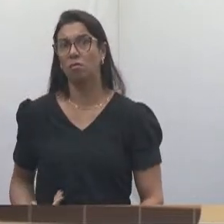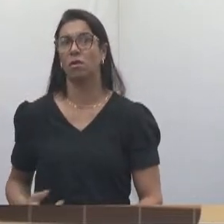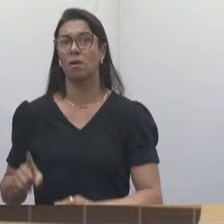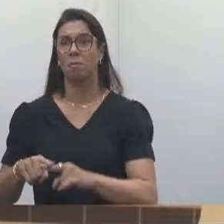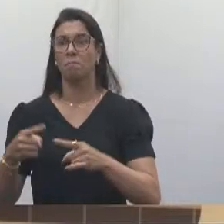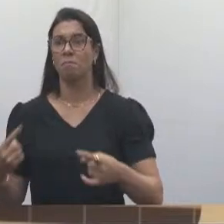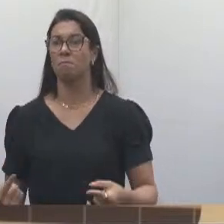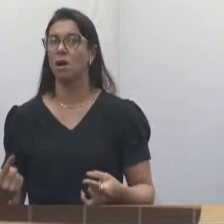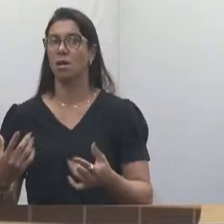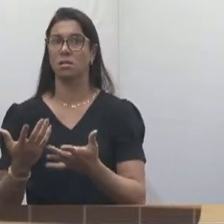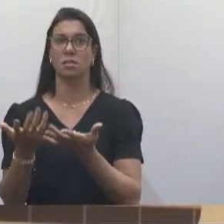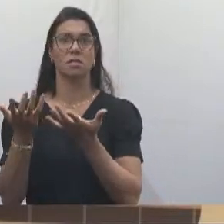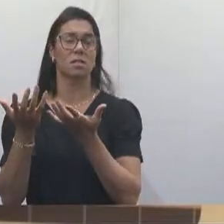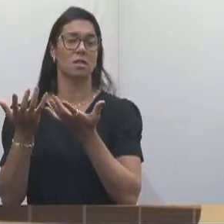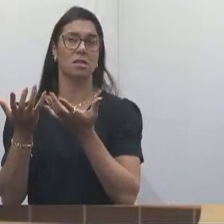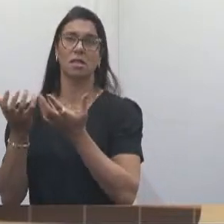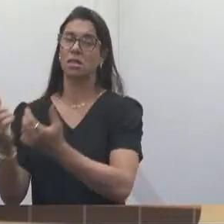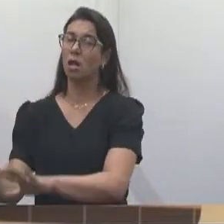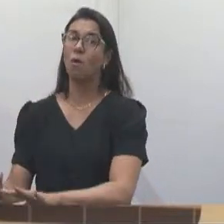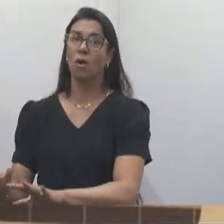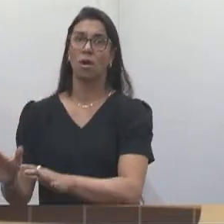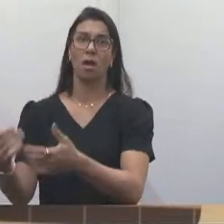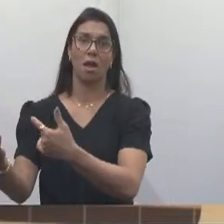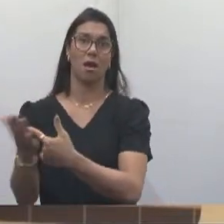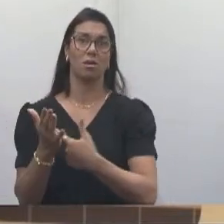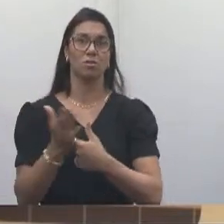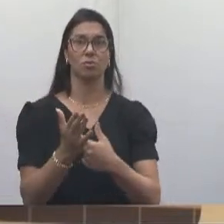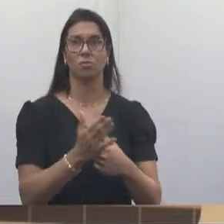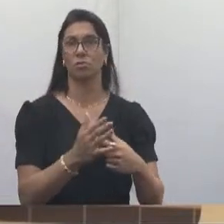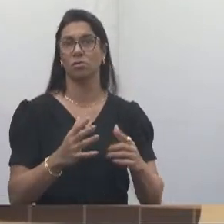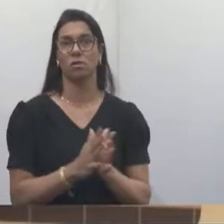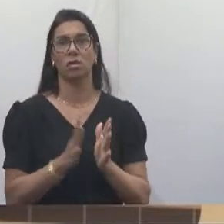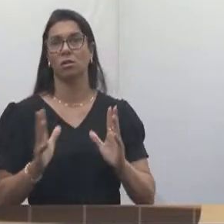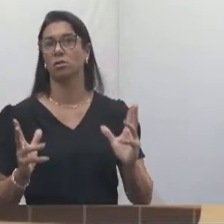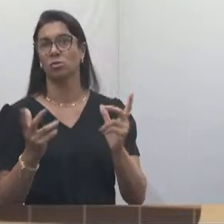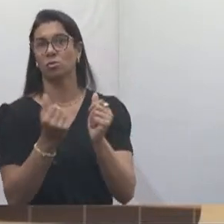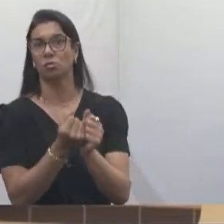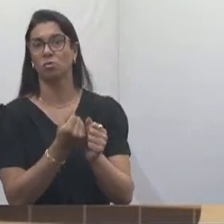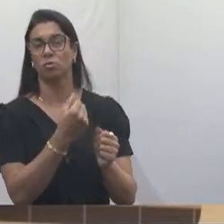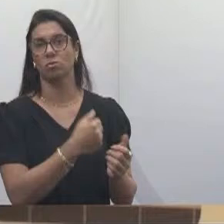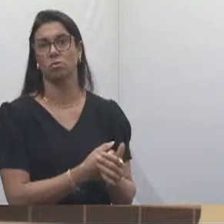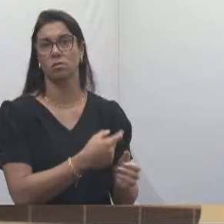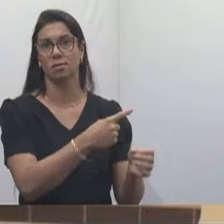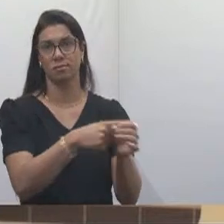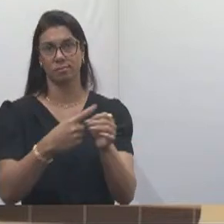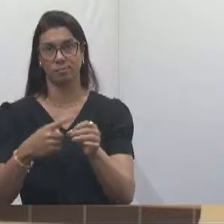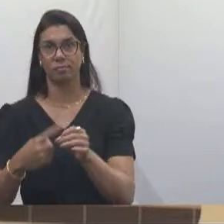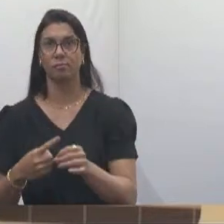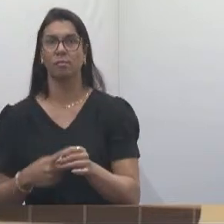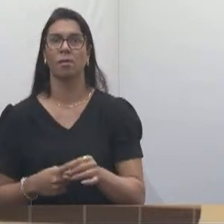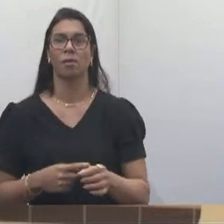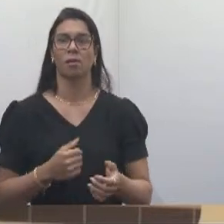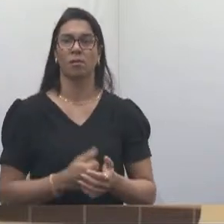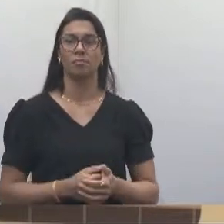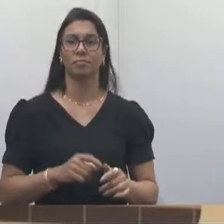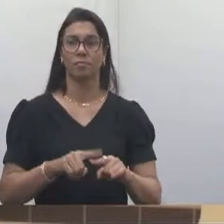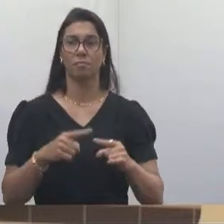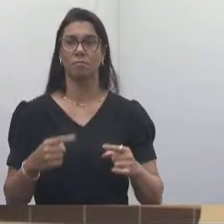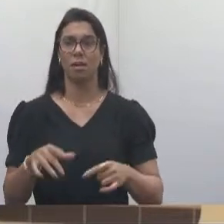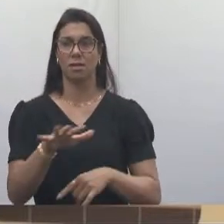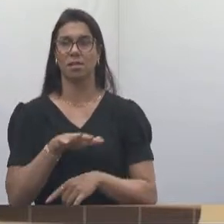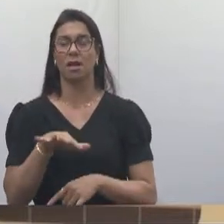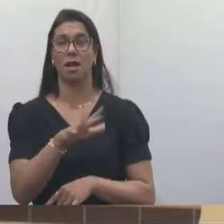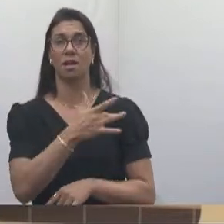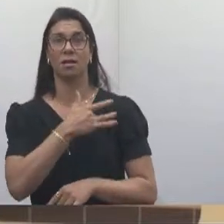atualizar os recursos da educação para todos os municípios paulistas e brasileiros. Na saúde, a situação é muito mais